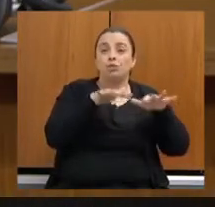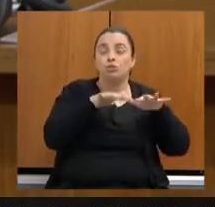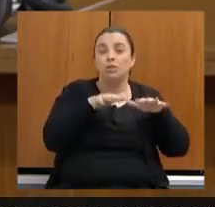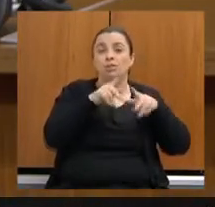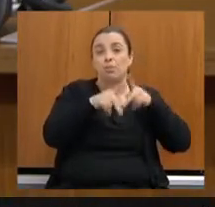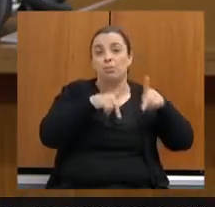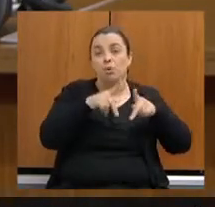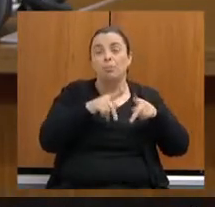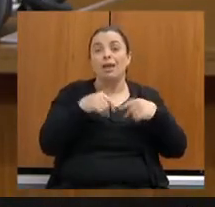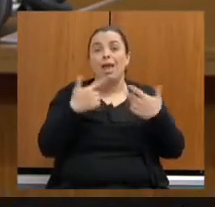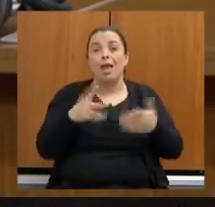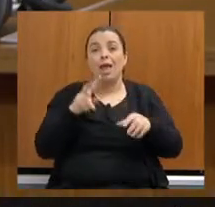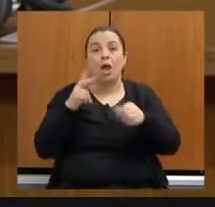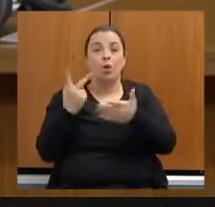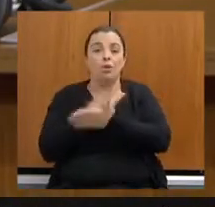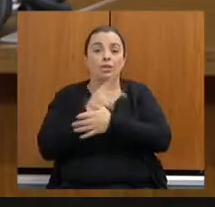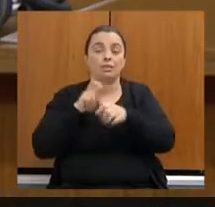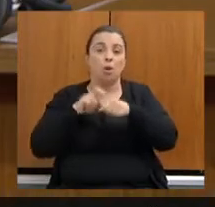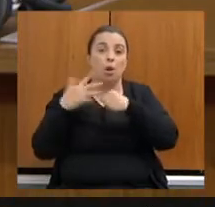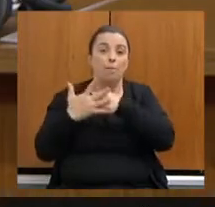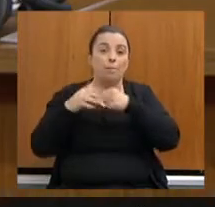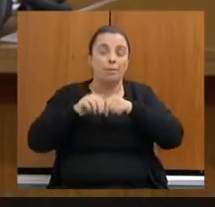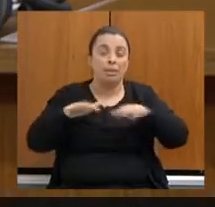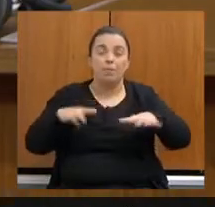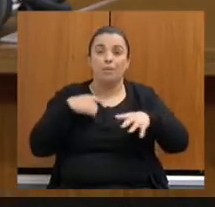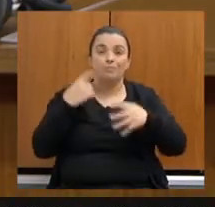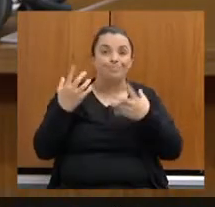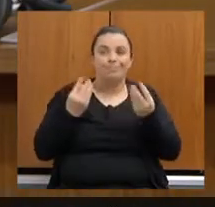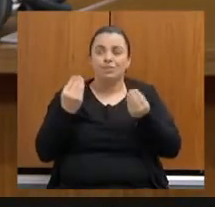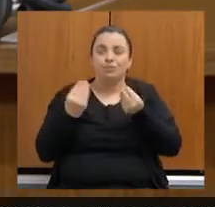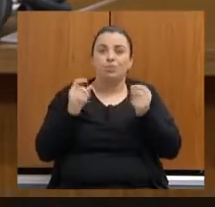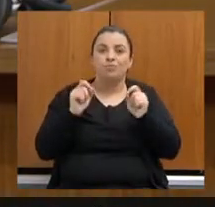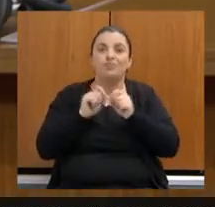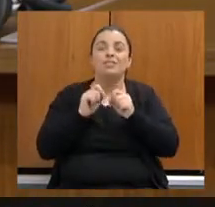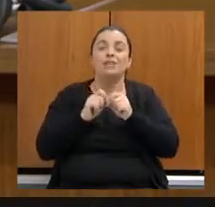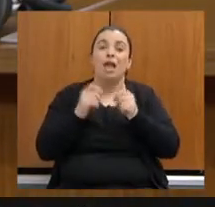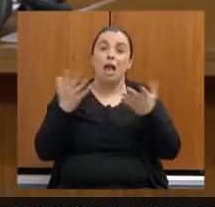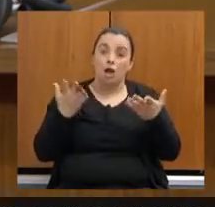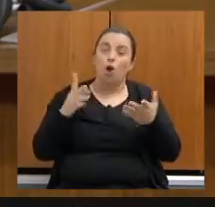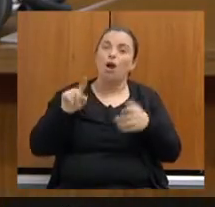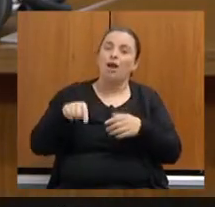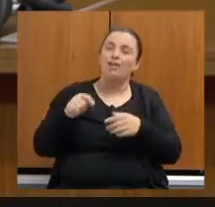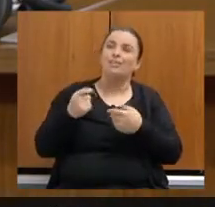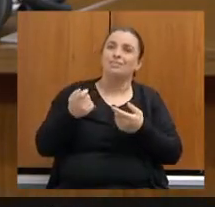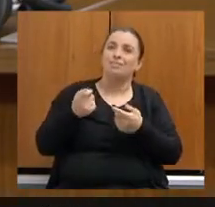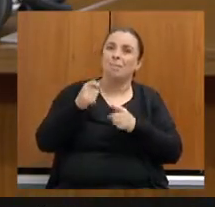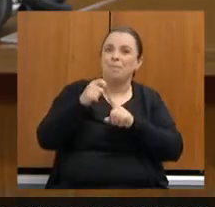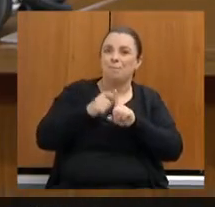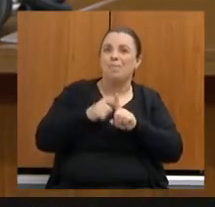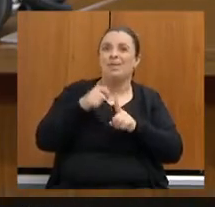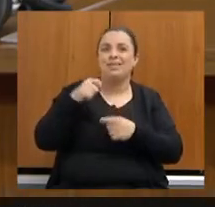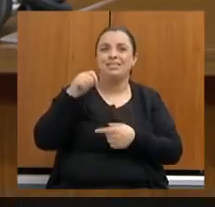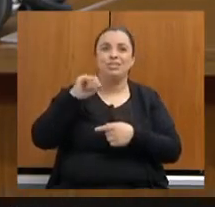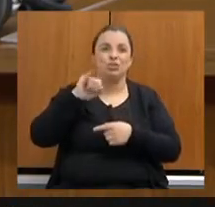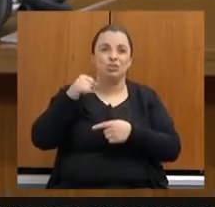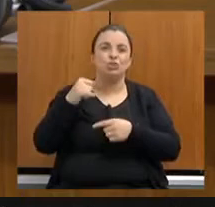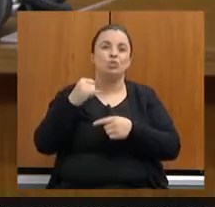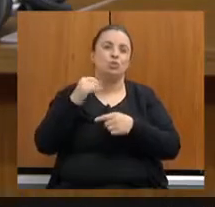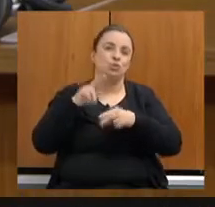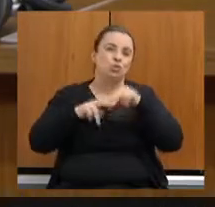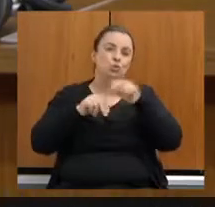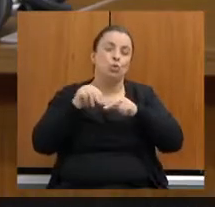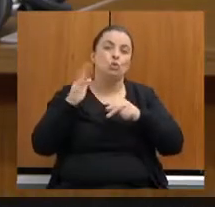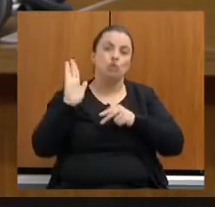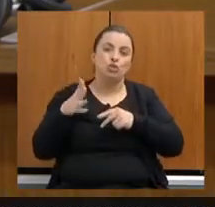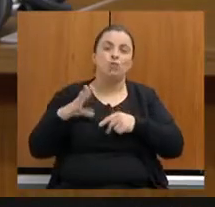ação agora esse mês a gente pode retomar com todos os protocolos de segurança e mesmo porque as próprias cidades as próprias pessoas já estão mais